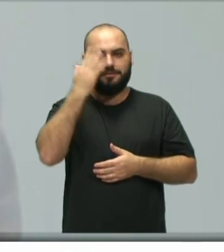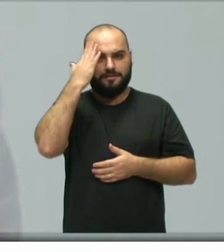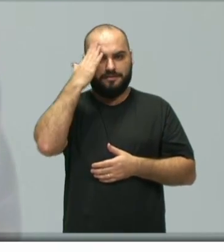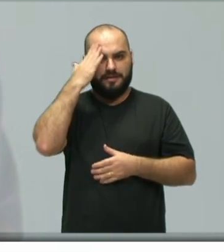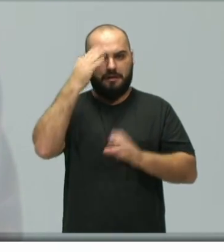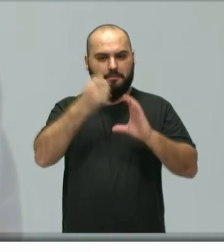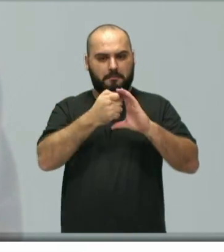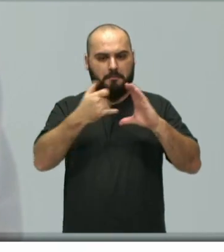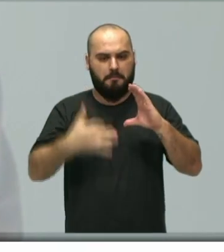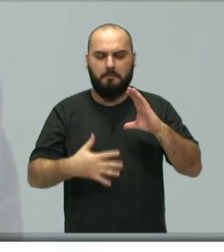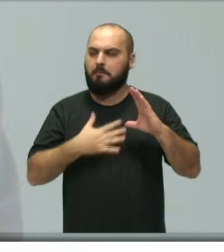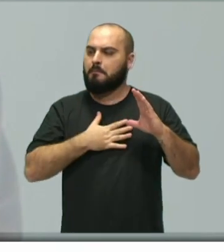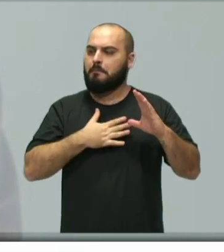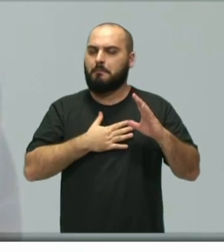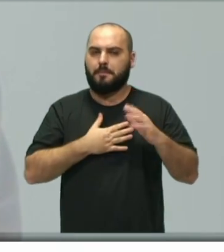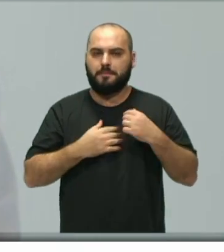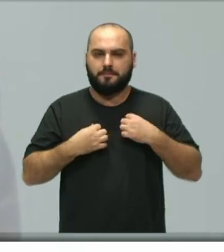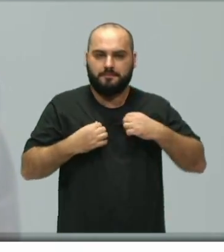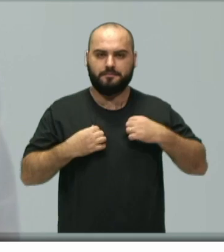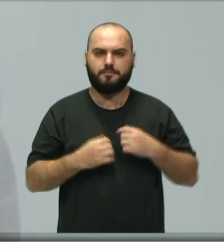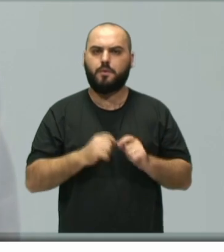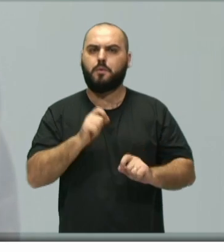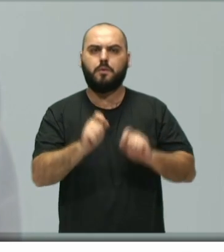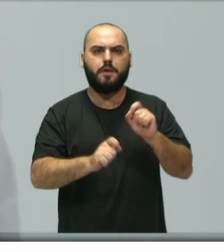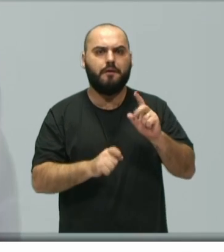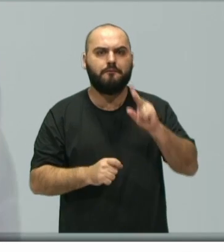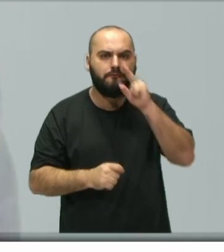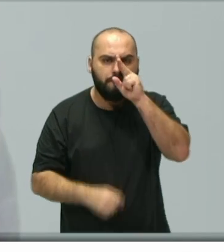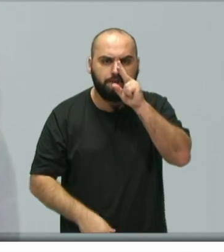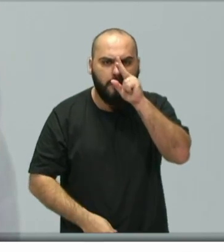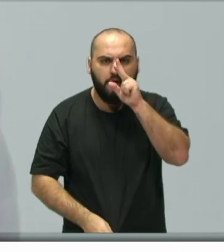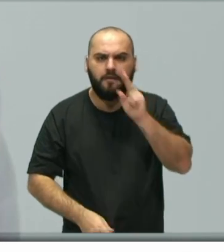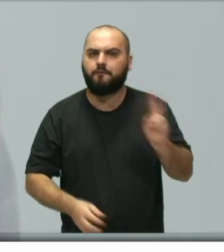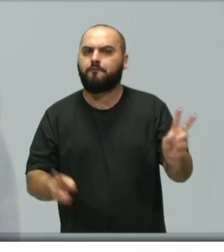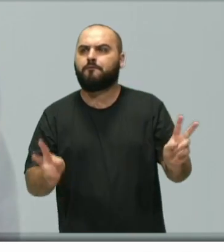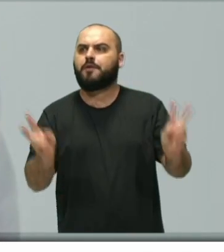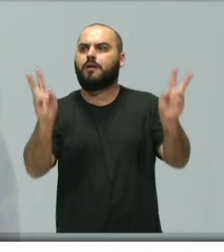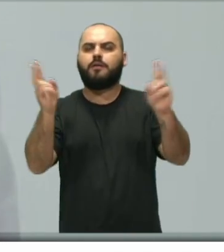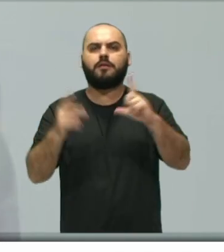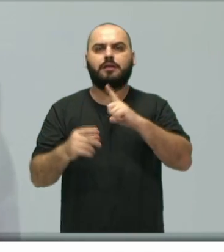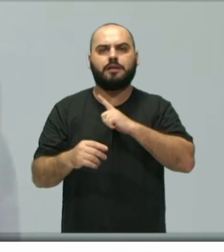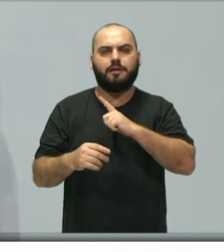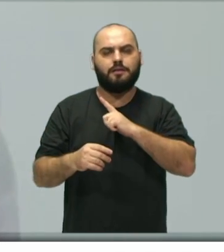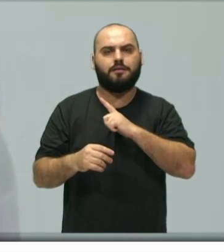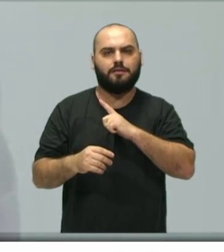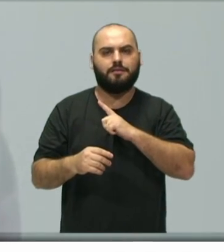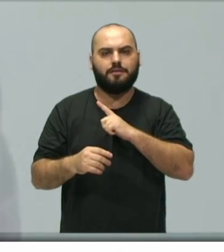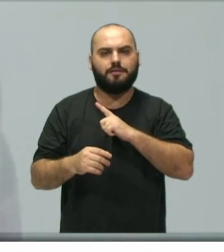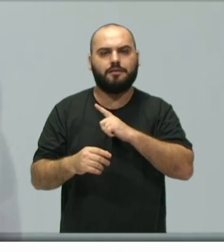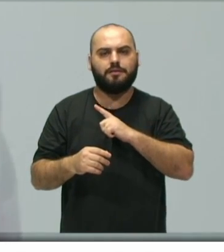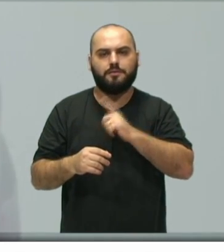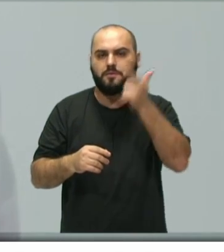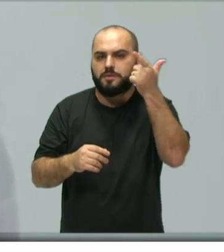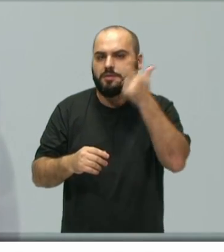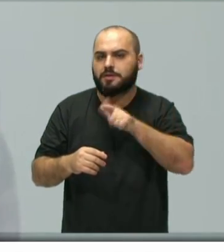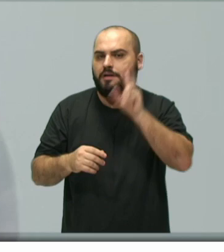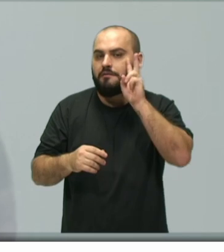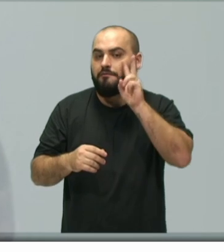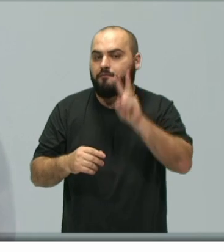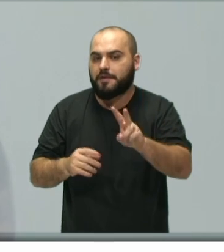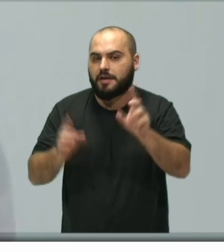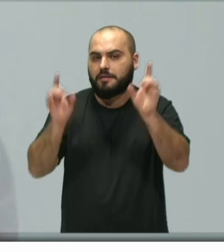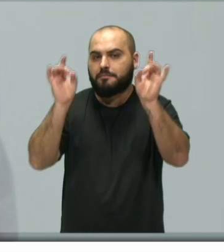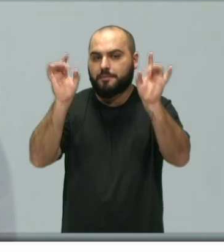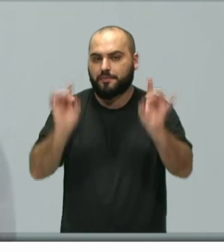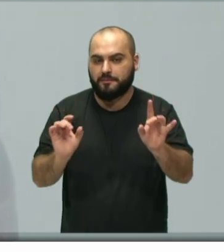Reconfigurar, ou, enfim, ver o que é forte mesmo, o que vale mesmo, aonde você se vê mesmo. E